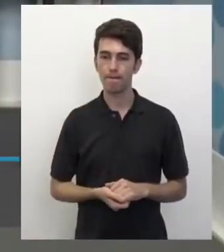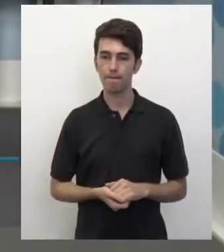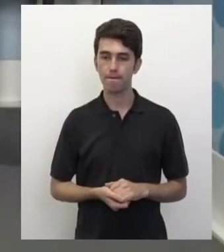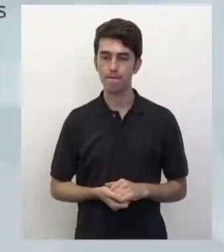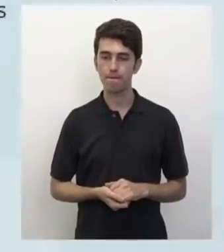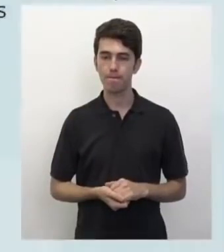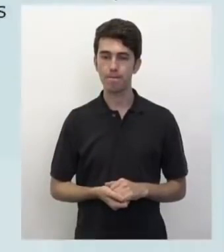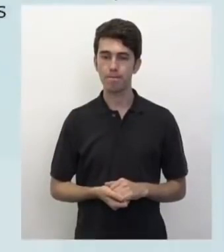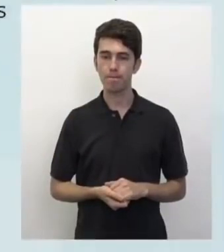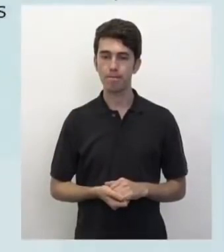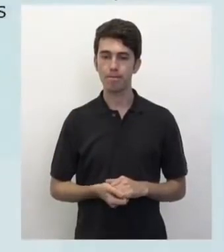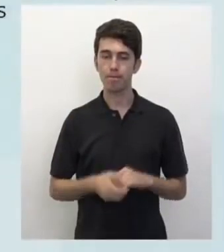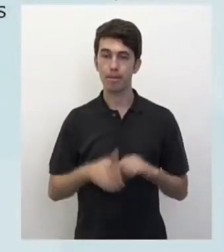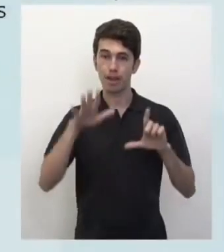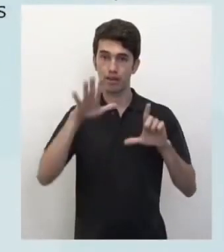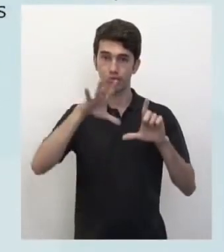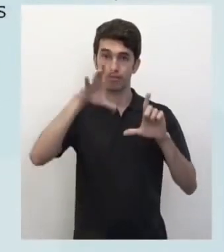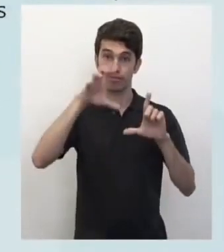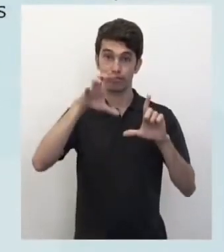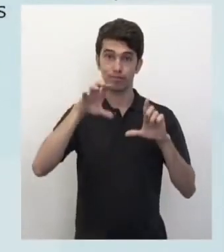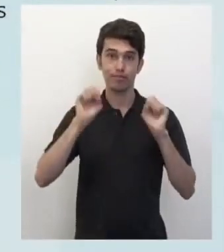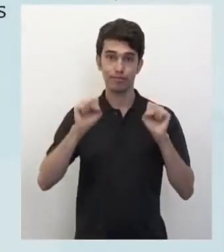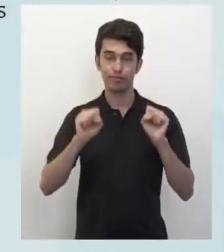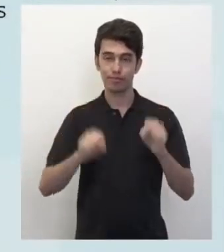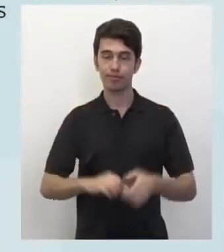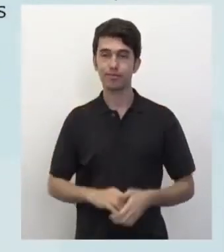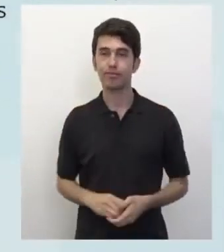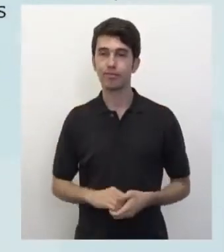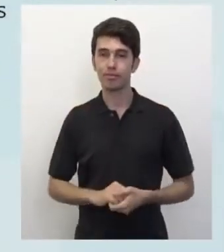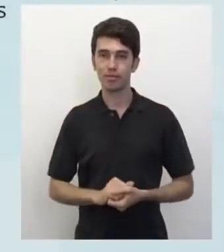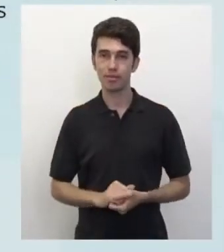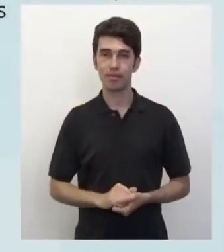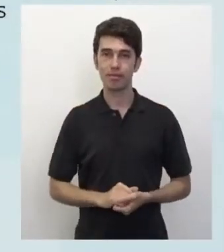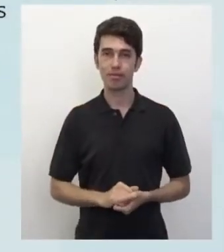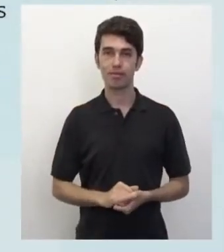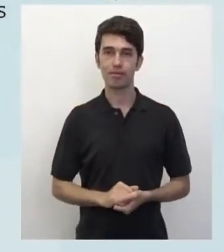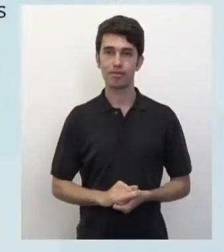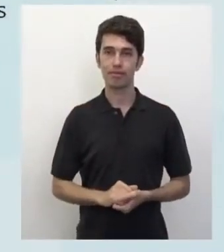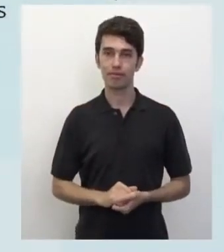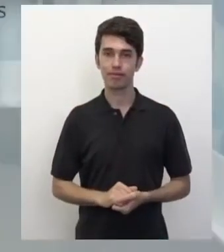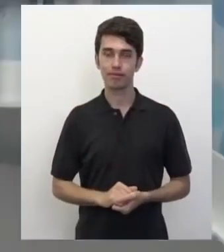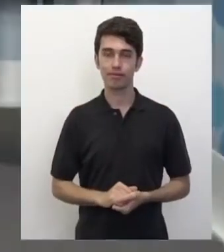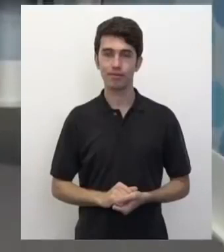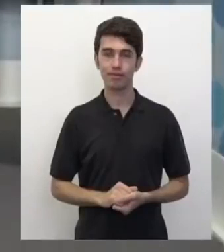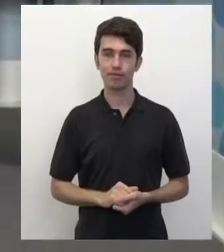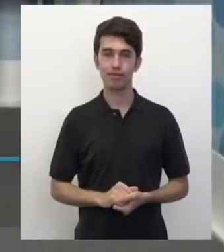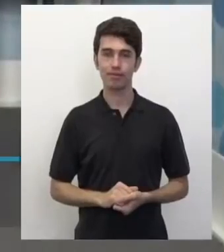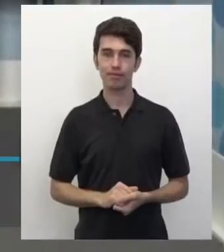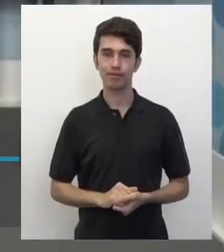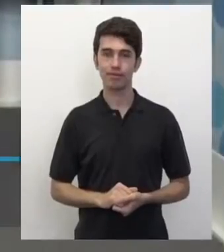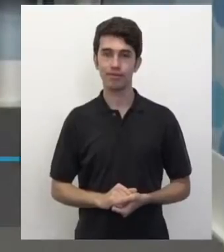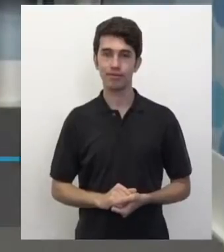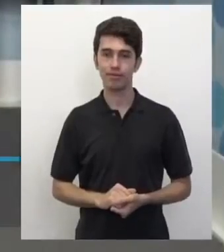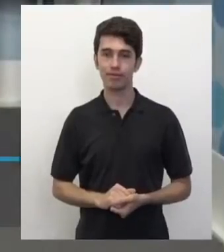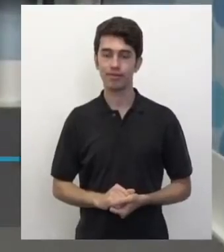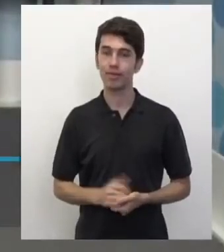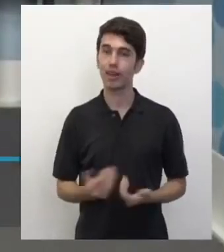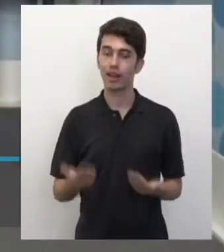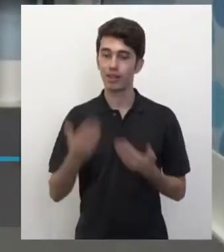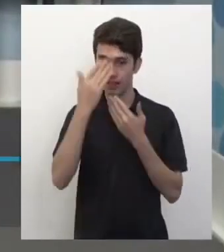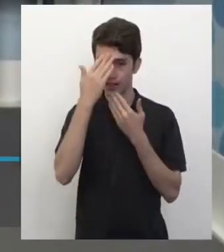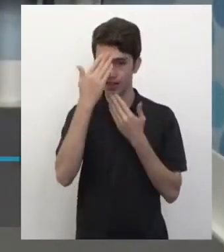fazer aquele... Vai ficar uma aula mais limpa, né? Sim. Entre aspas, tá ok? E é isso, gente, tá bom? Tony, eu muito agradeço